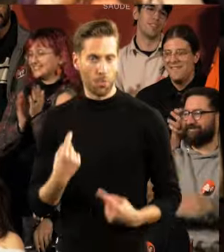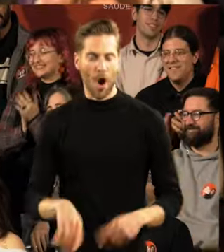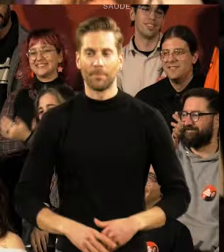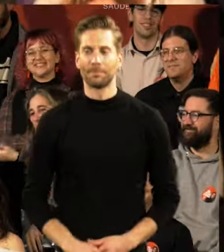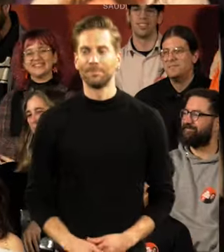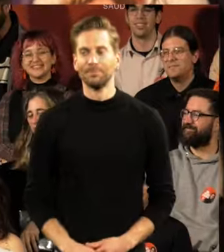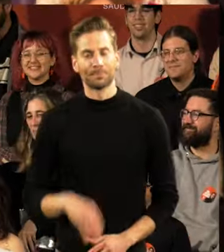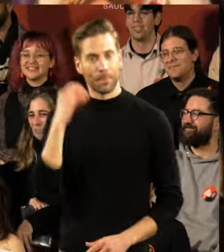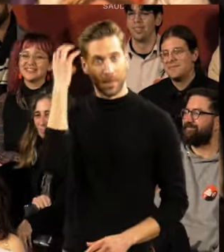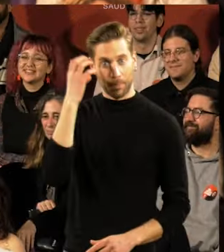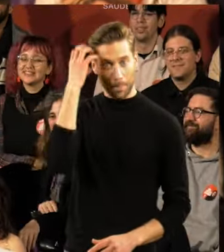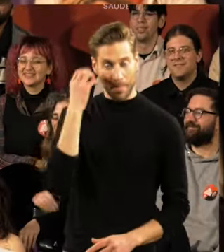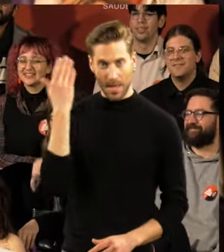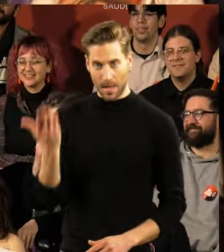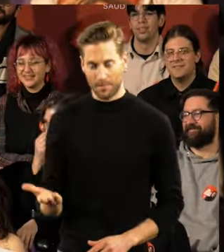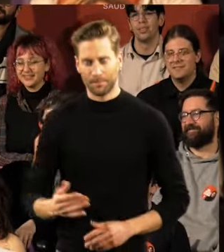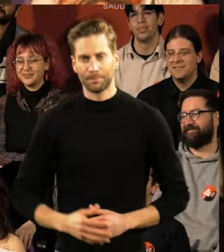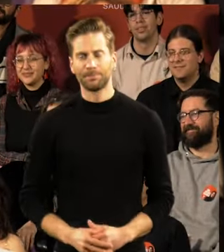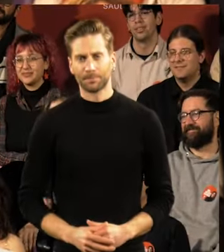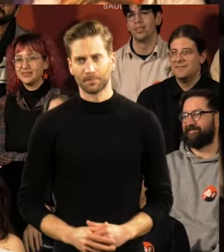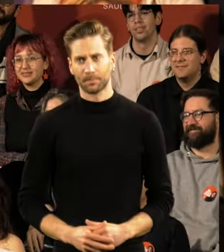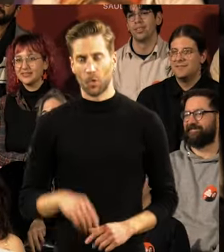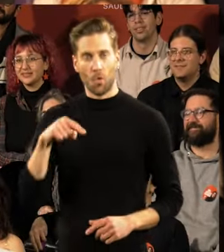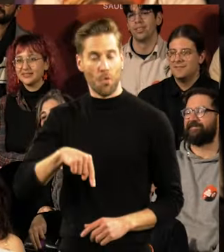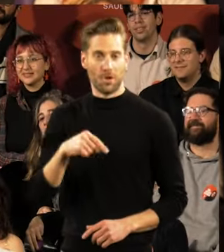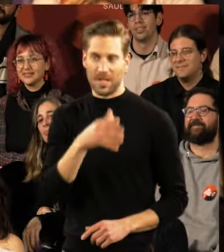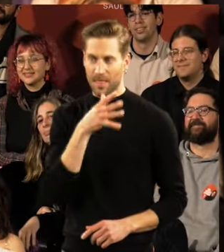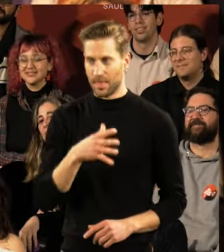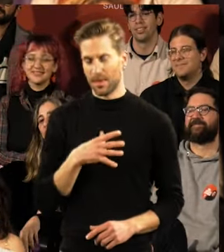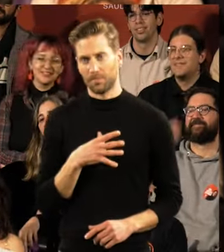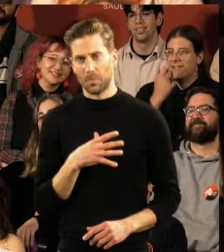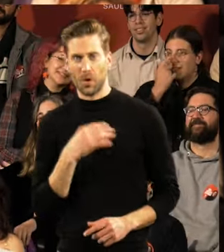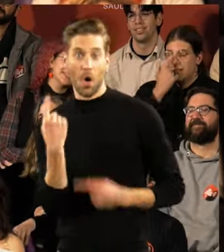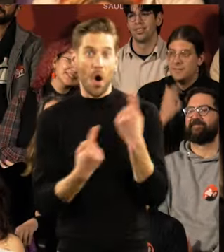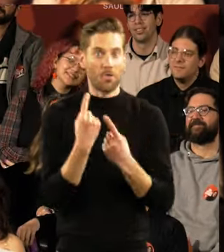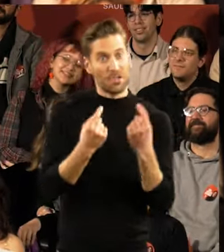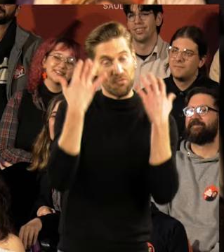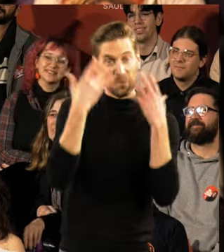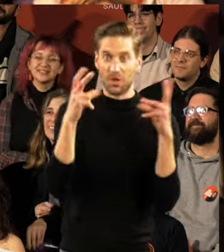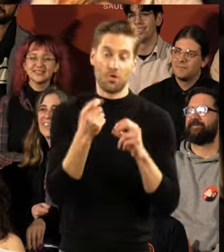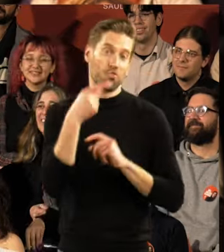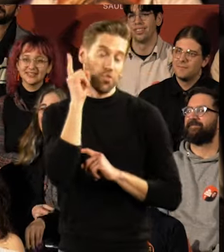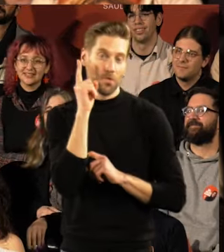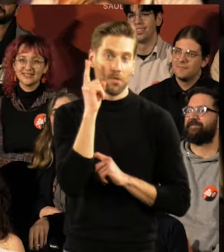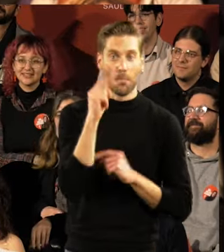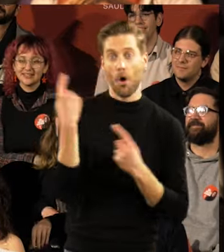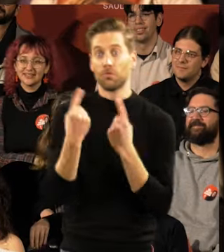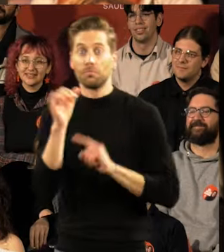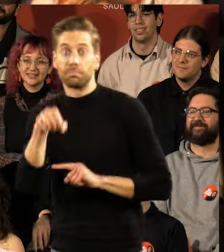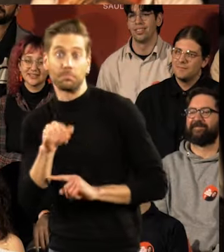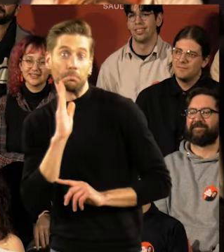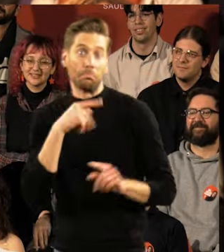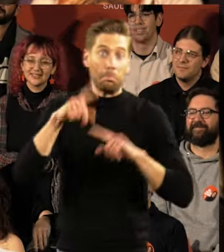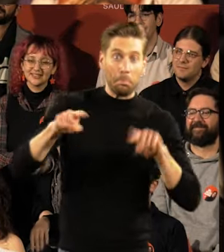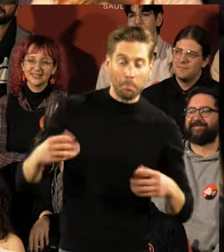O Miguel Cardina, que soubemos hoje, bom, para alguns de vocês não era novidade, para outros talvez sim,